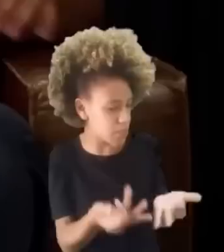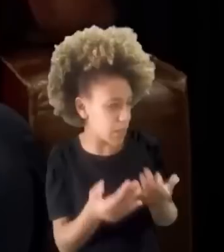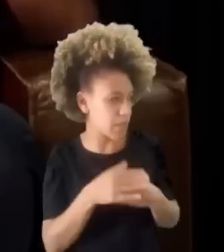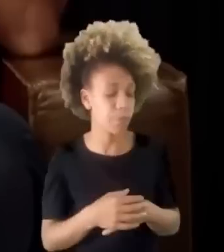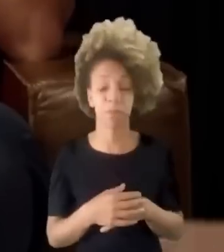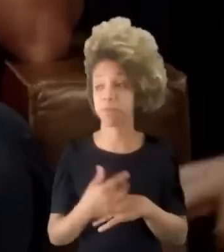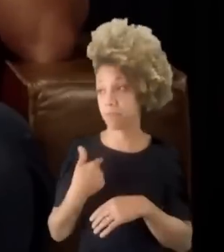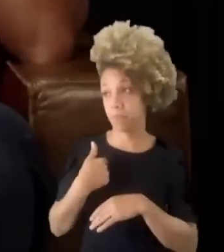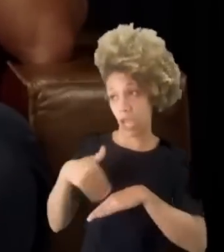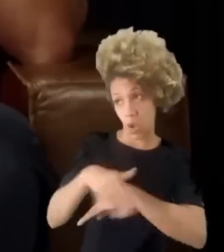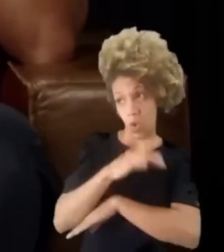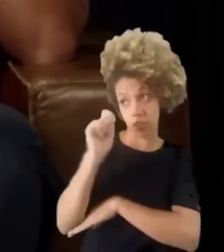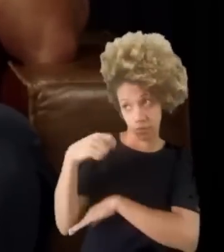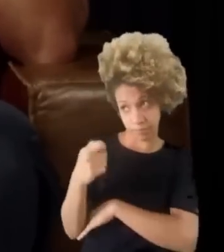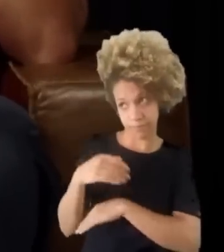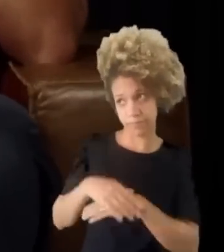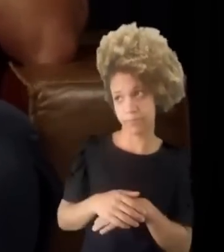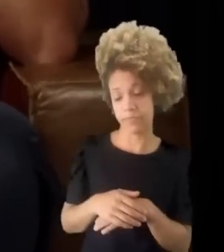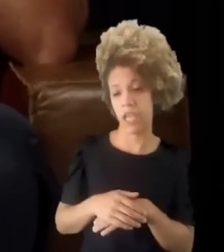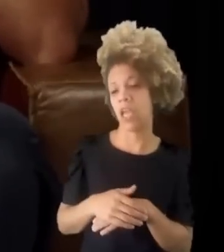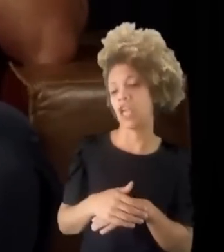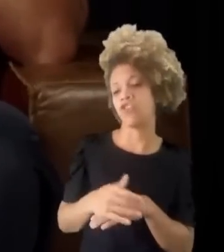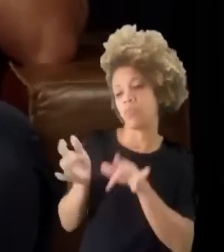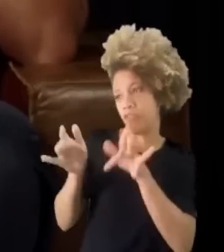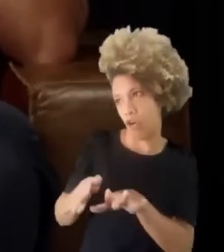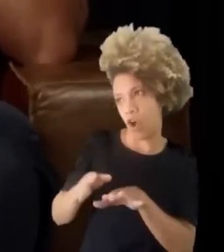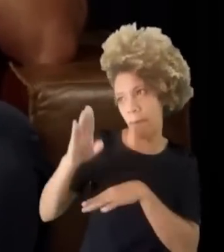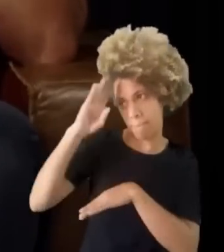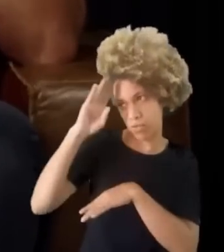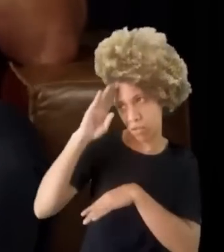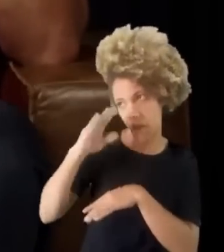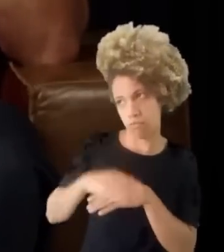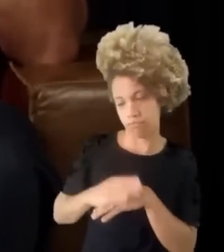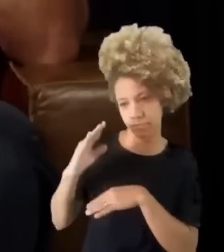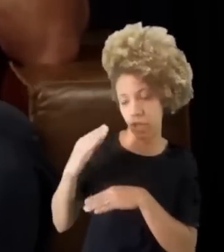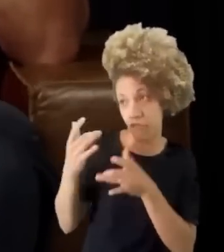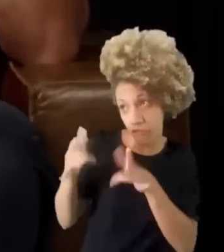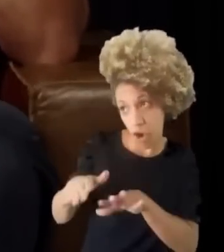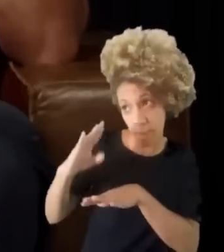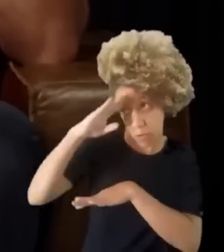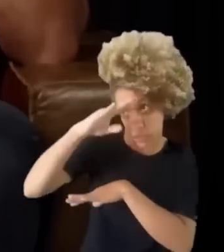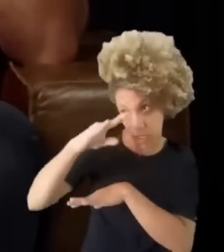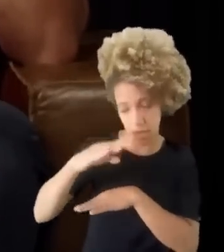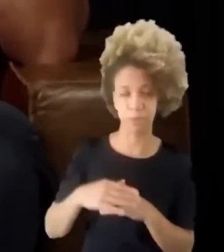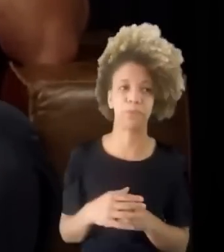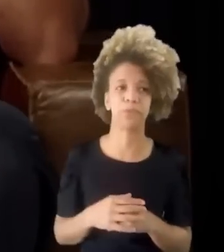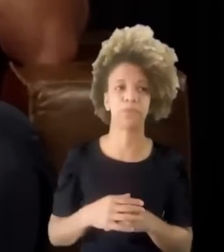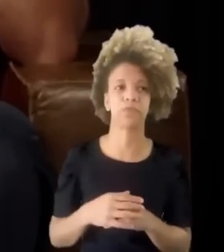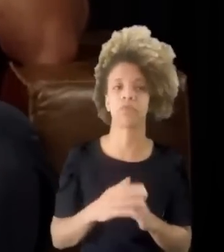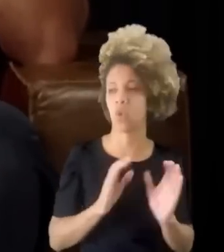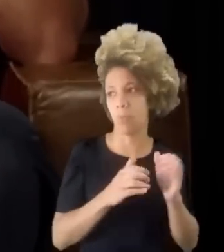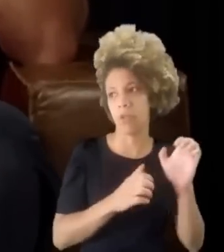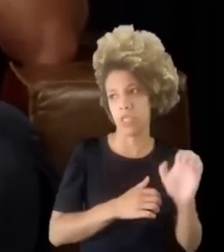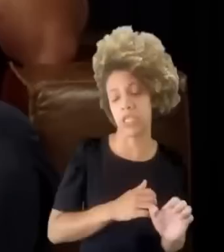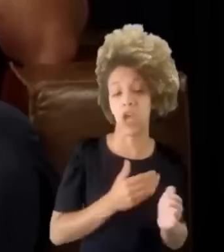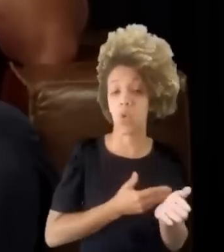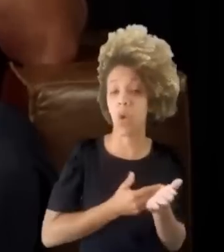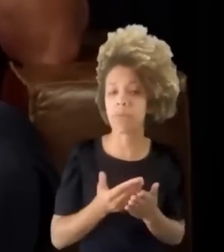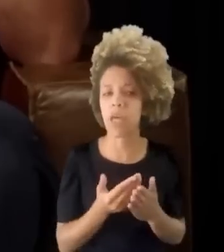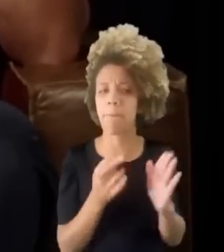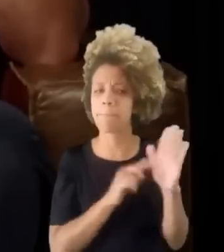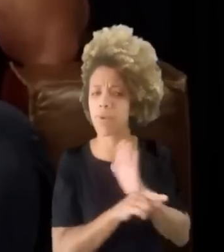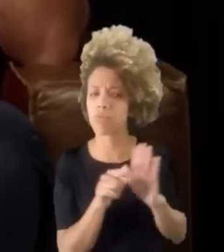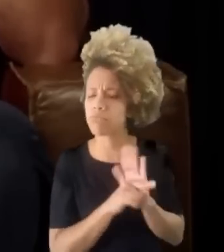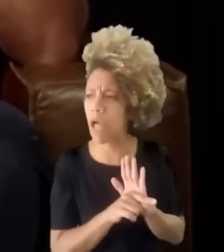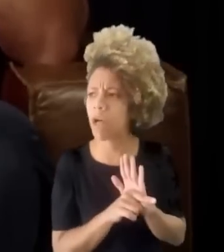eu tava na Paulista nos ato fora bolsonaro tá certo exato da esquerda ali fora bolsonaro e aí eu comecei